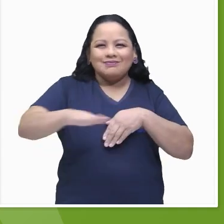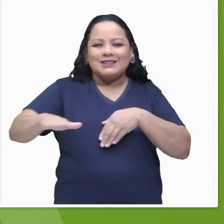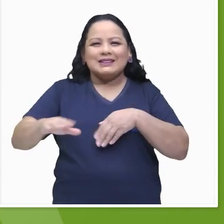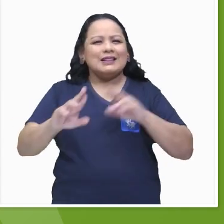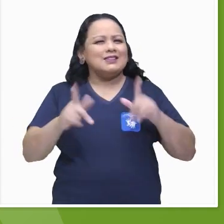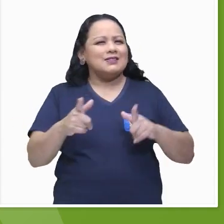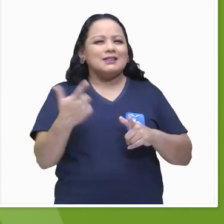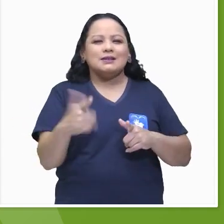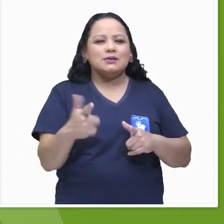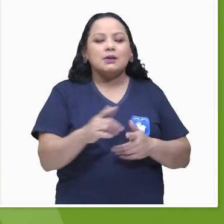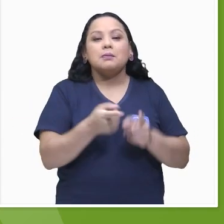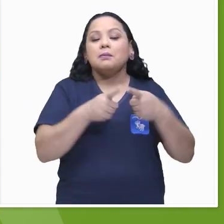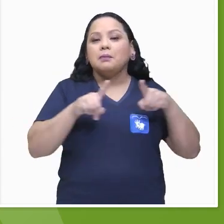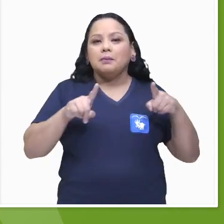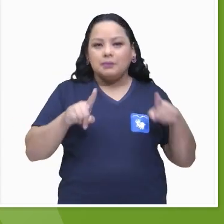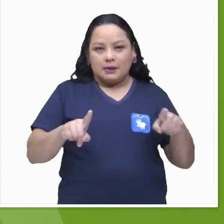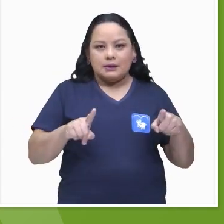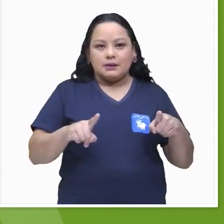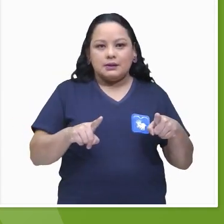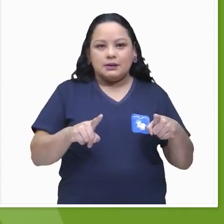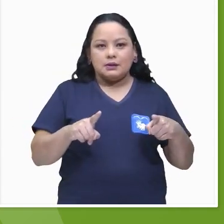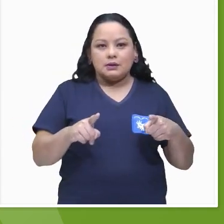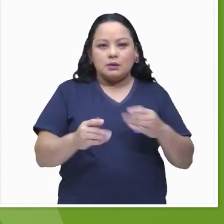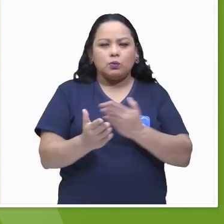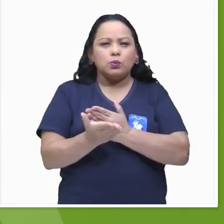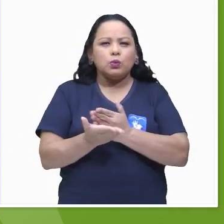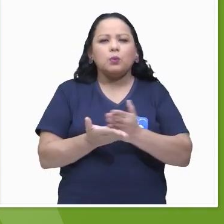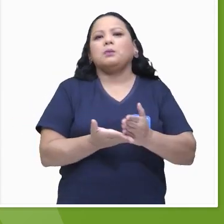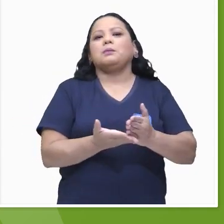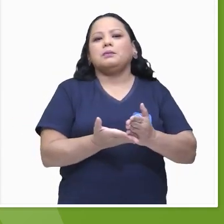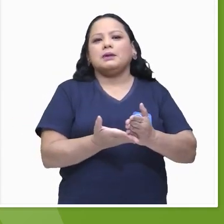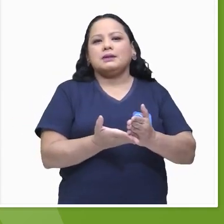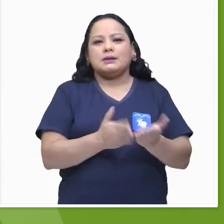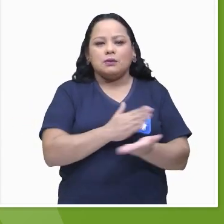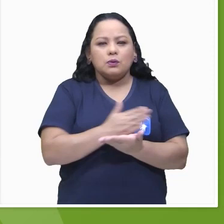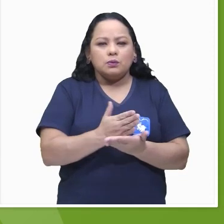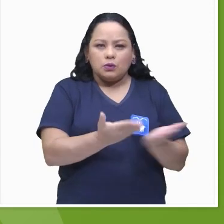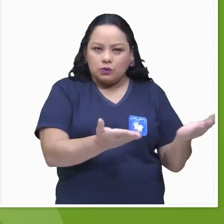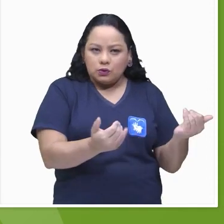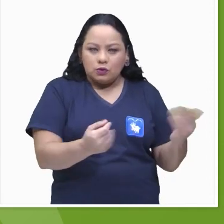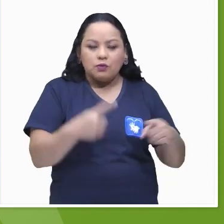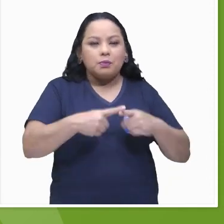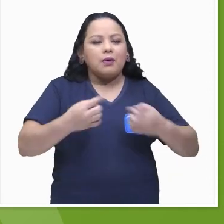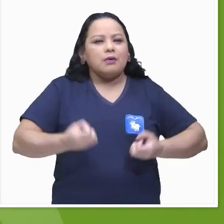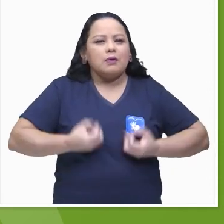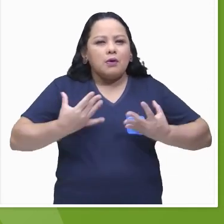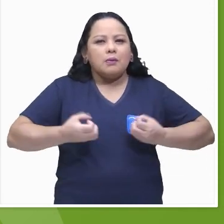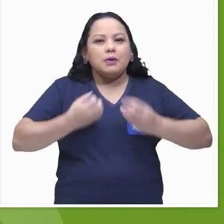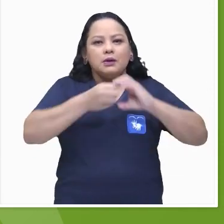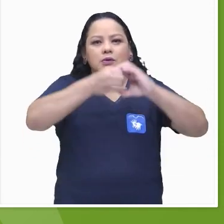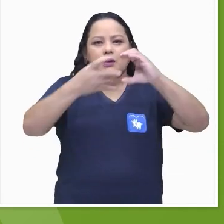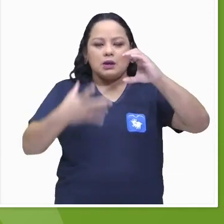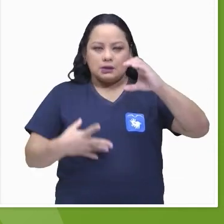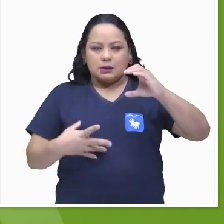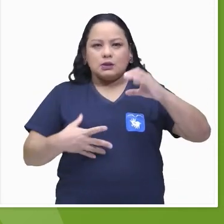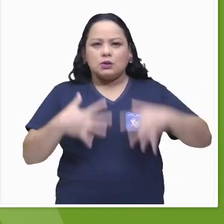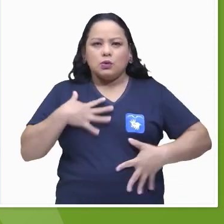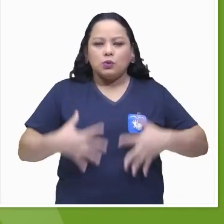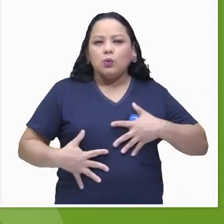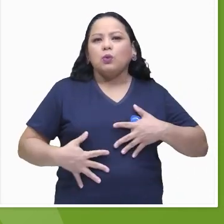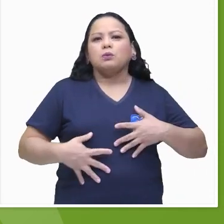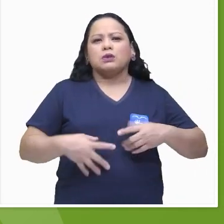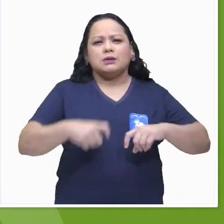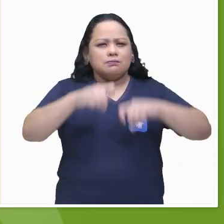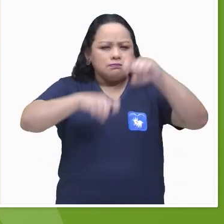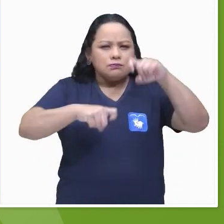diferença. Mas, quando chega aí na fase da puberdade por conta dos hormônios, as características sexuais secundárias